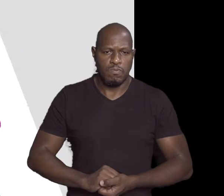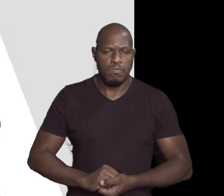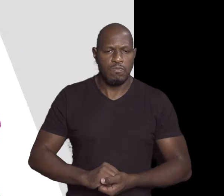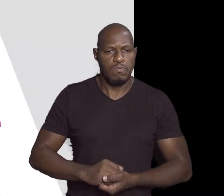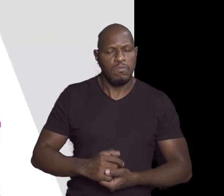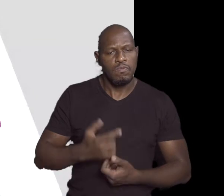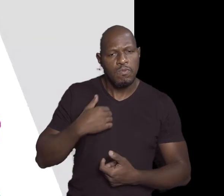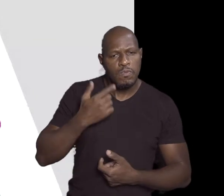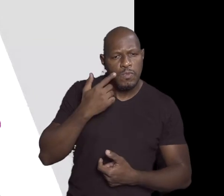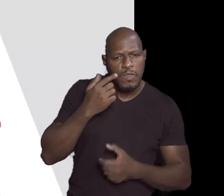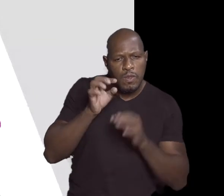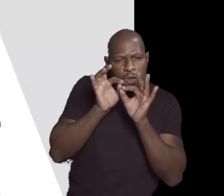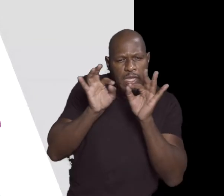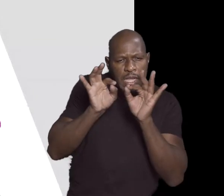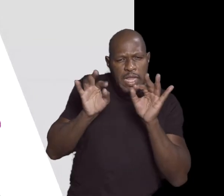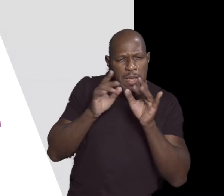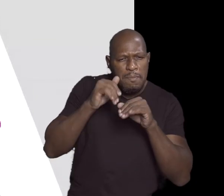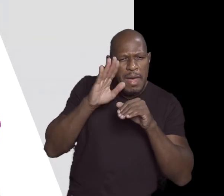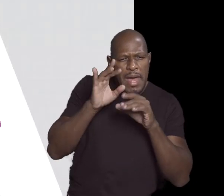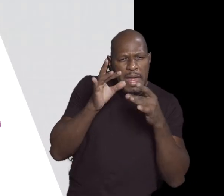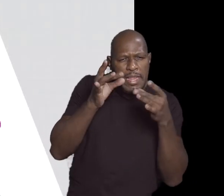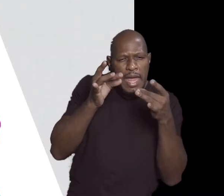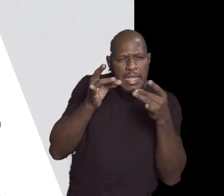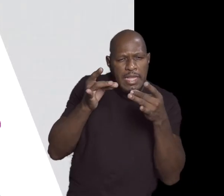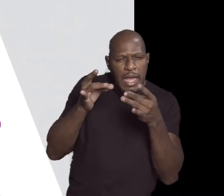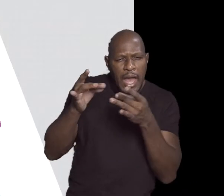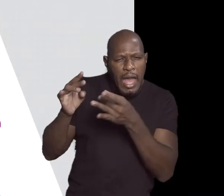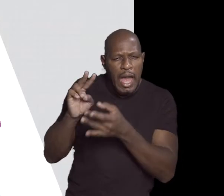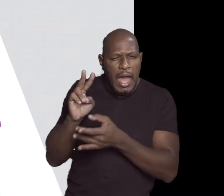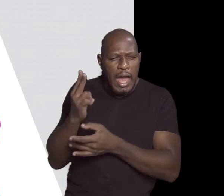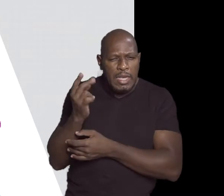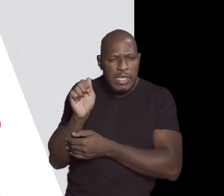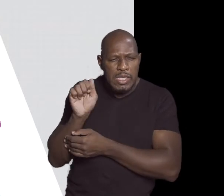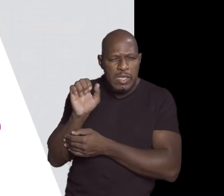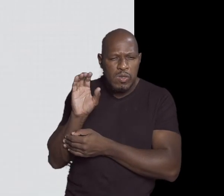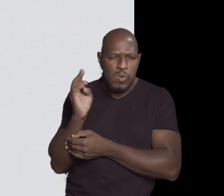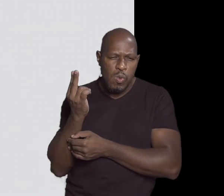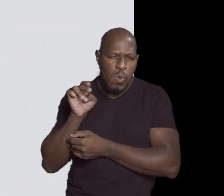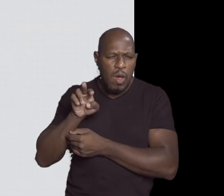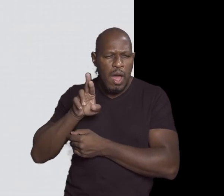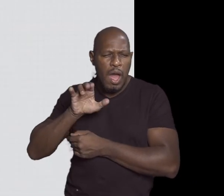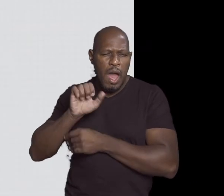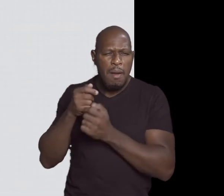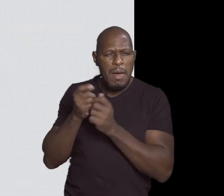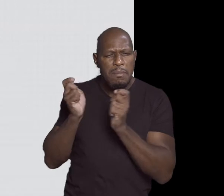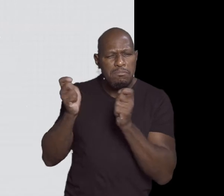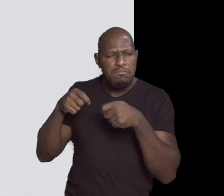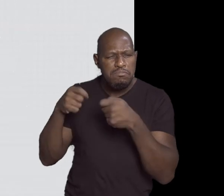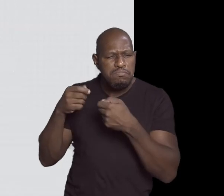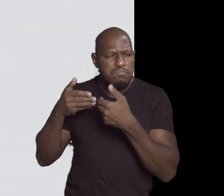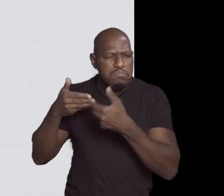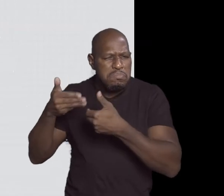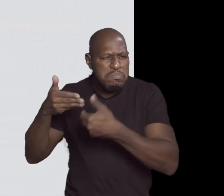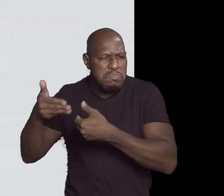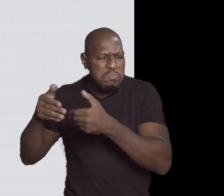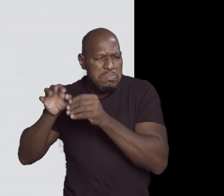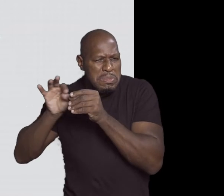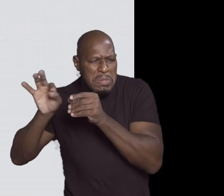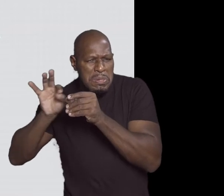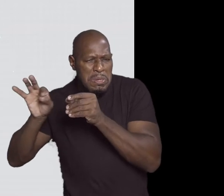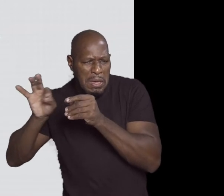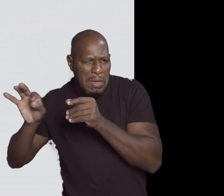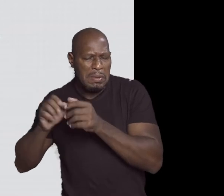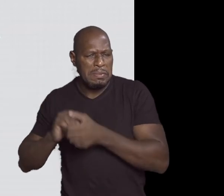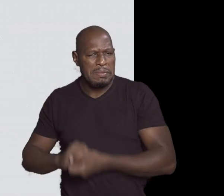Quanto mais fina a linha, mais detalhada fica a rachura, mas também mais possibilidade me dá